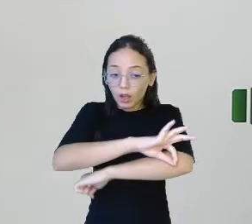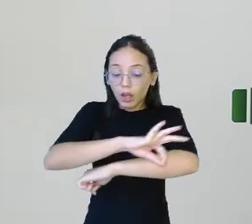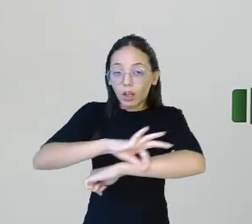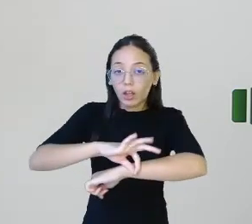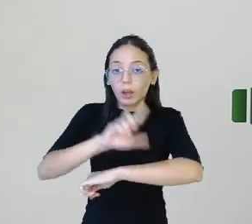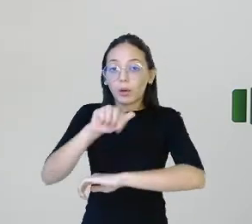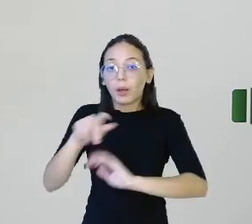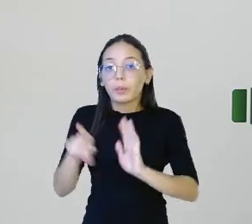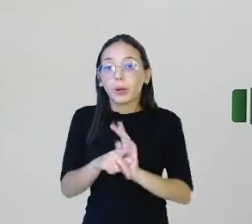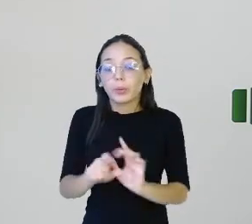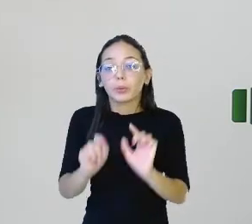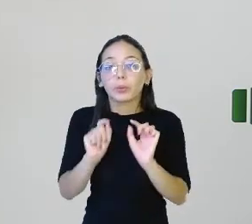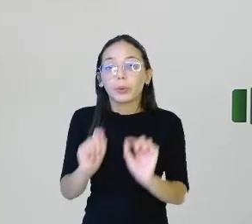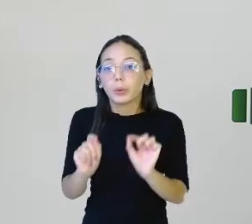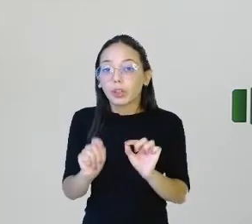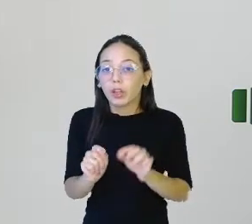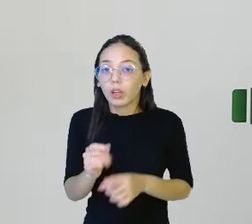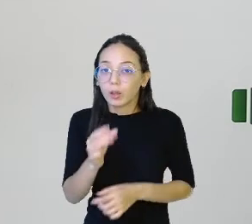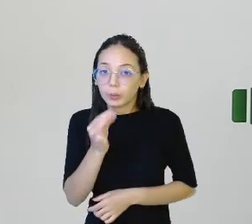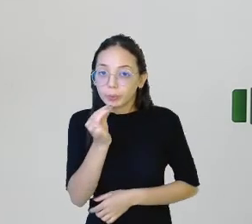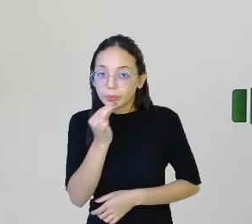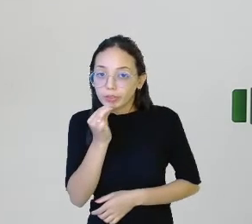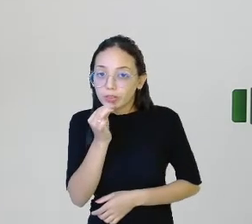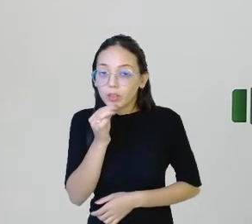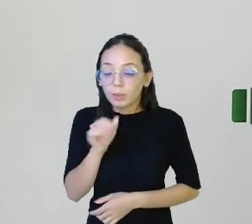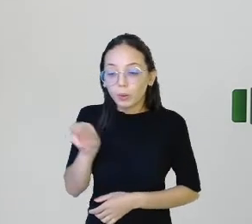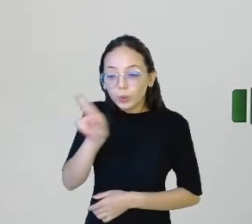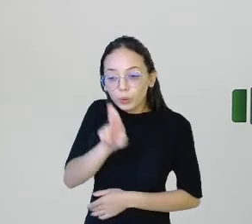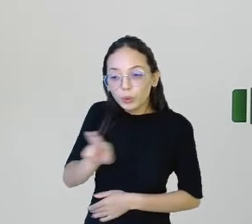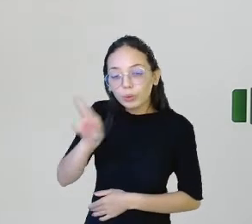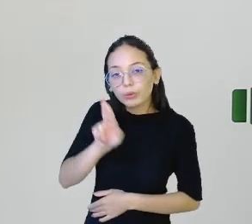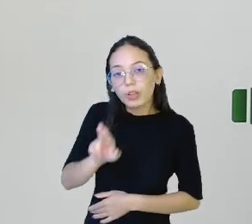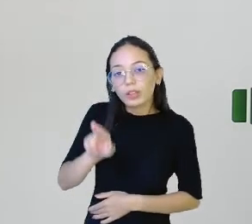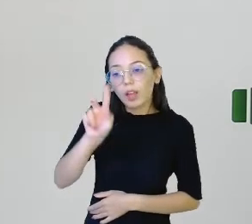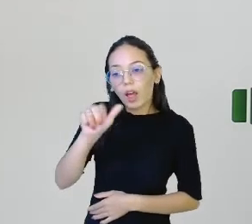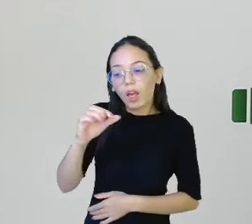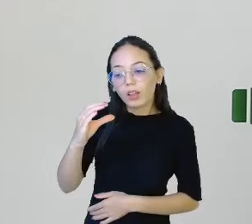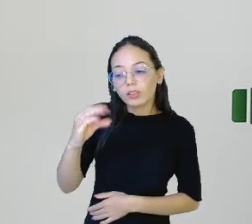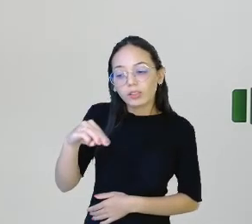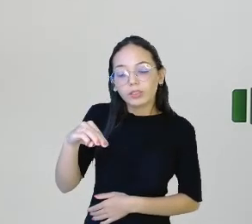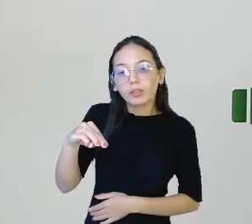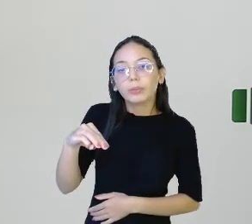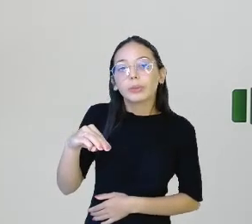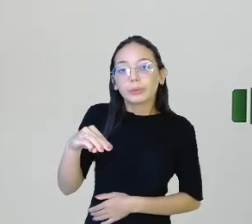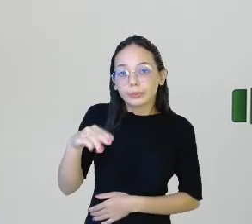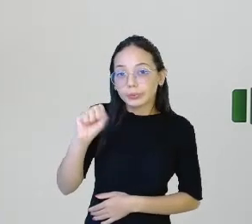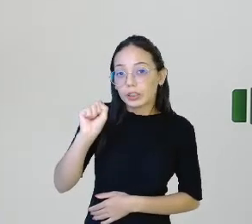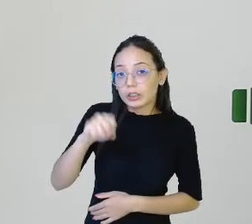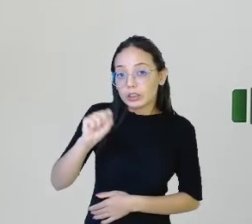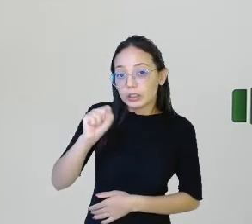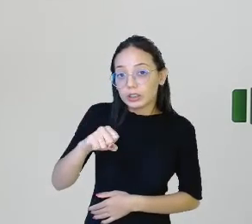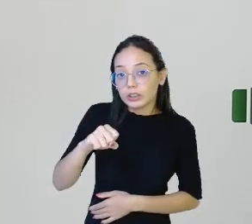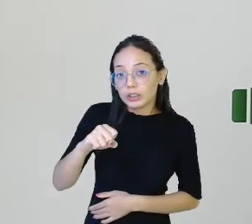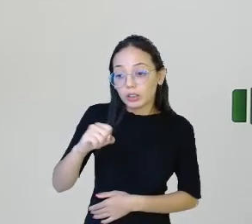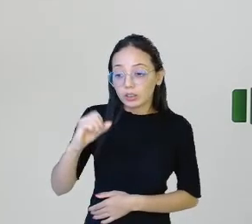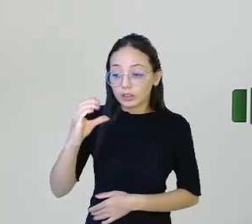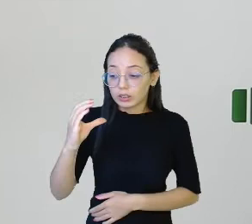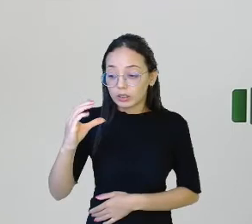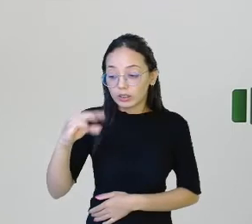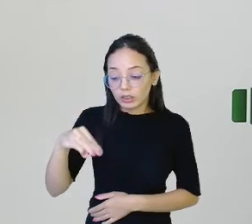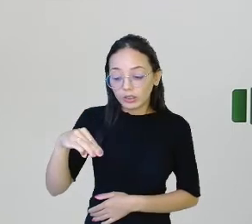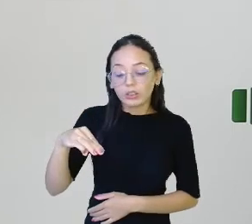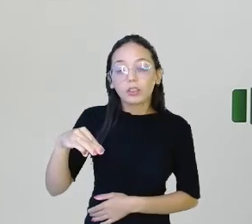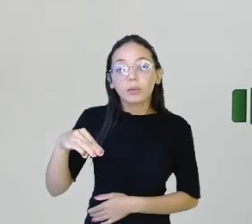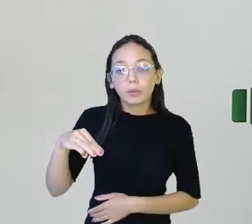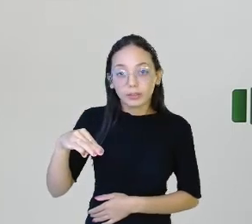são medidas, né? A unidade de medida utilizada é o centímetro. Isso mesmo, a minha unidade de